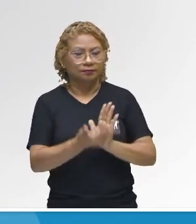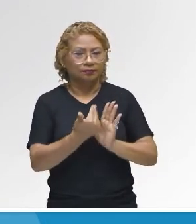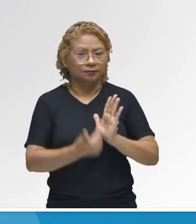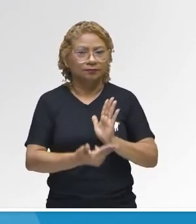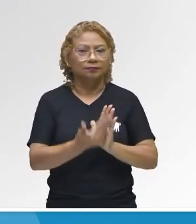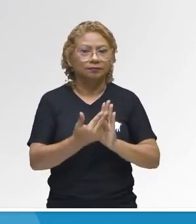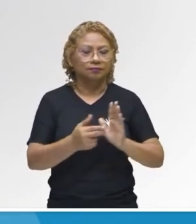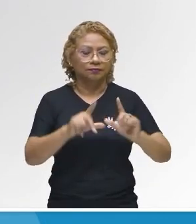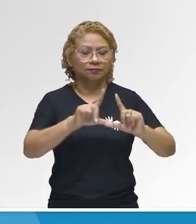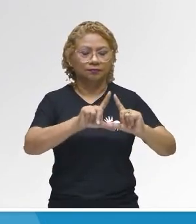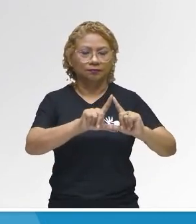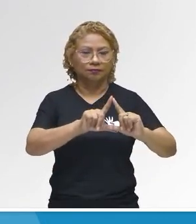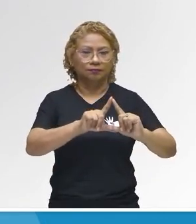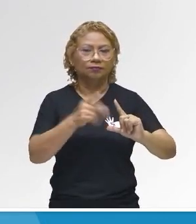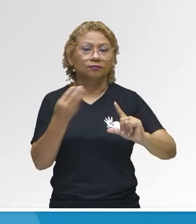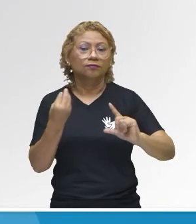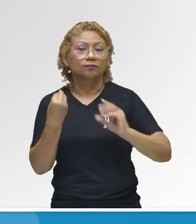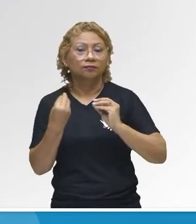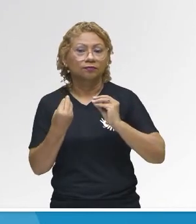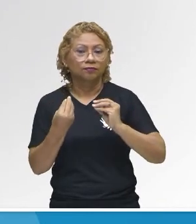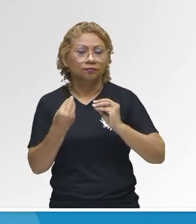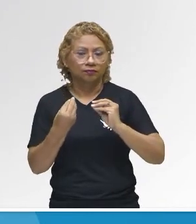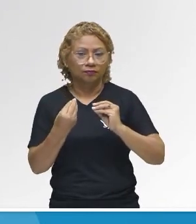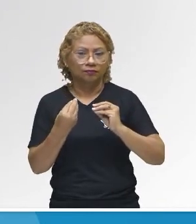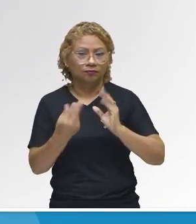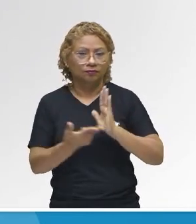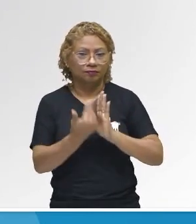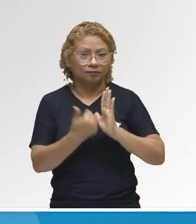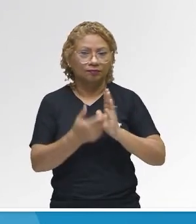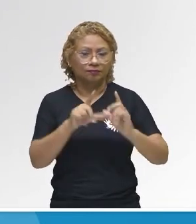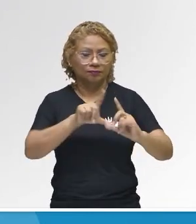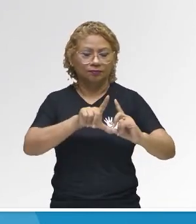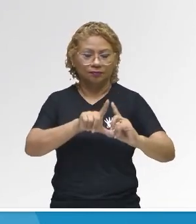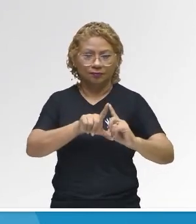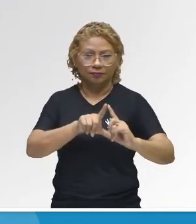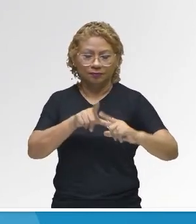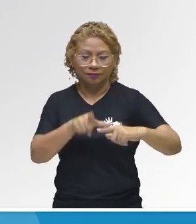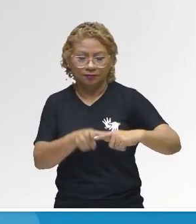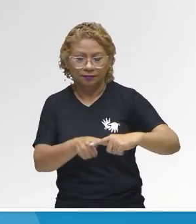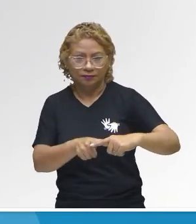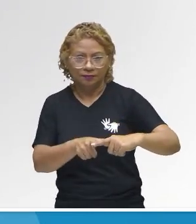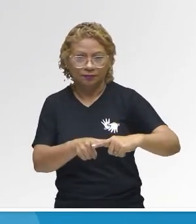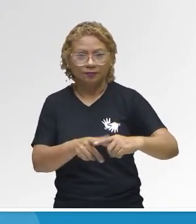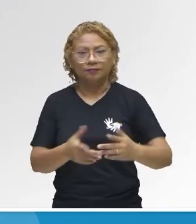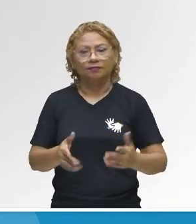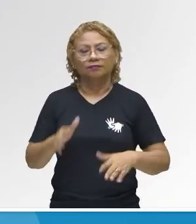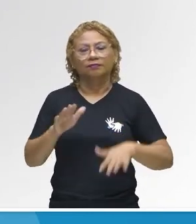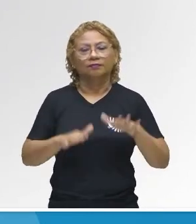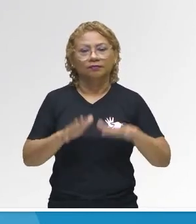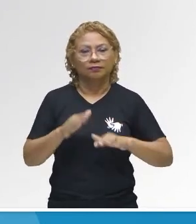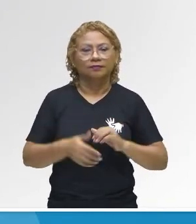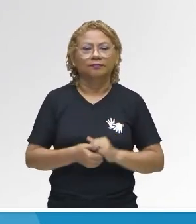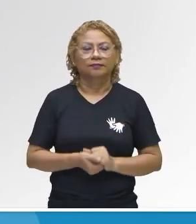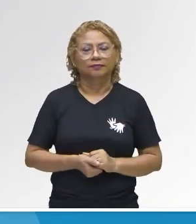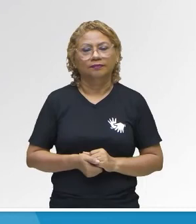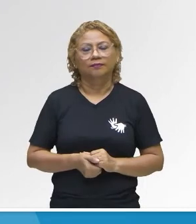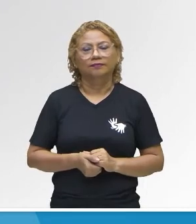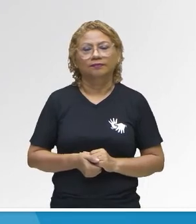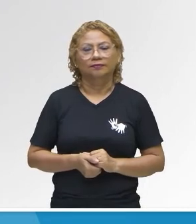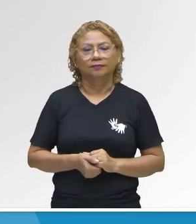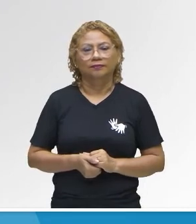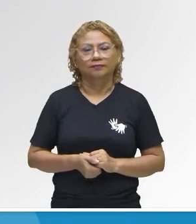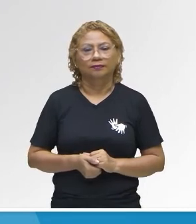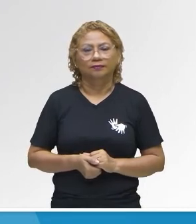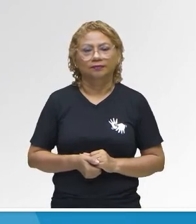que a projeção ortogonal desses dois triângulos nem sempre será um outro triângulo, como ele está afirmando. Às